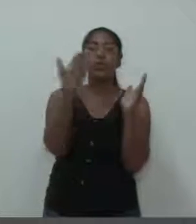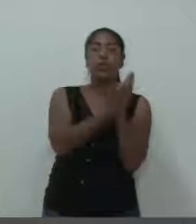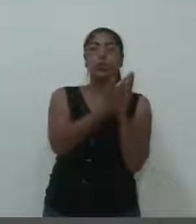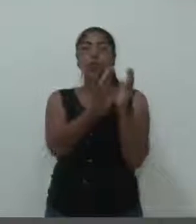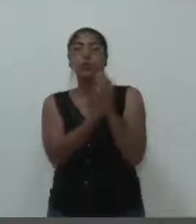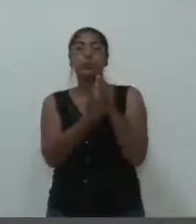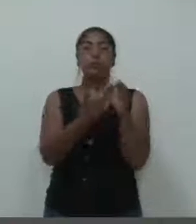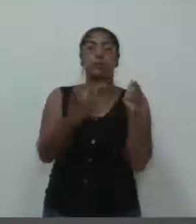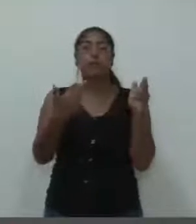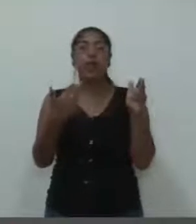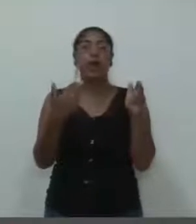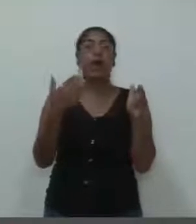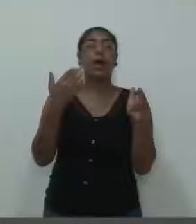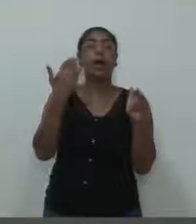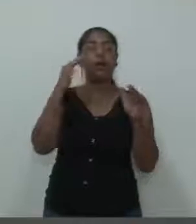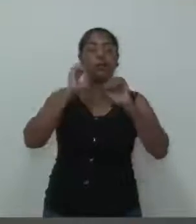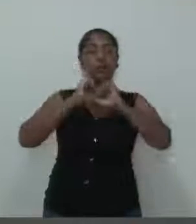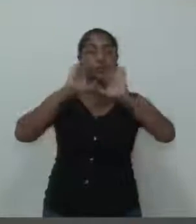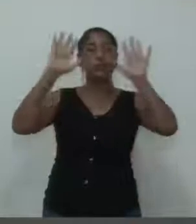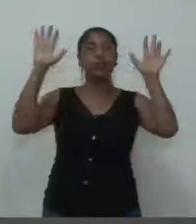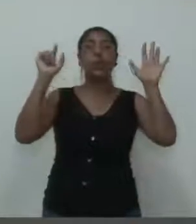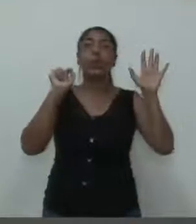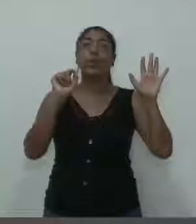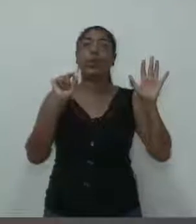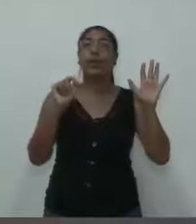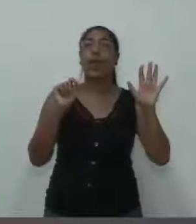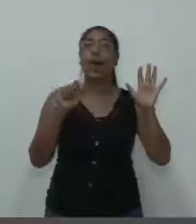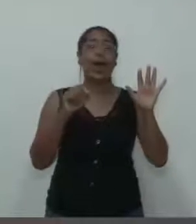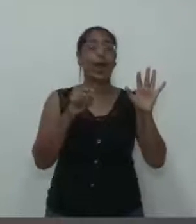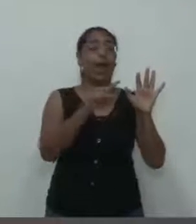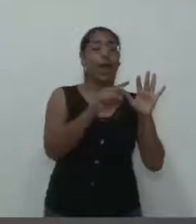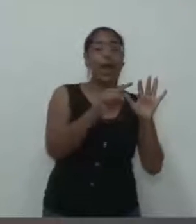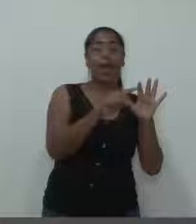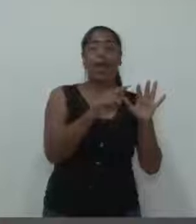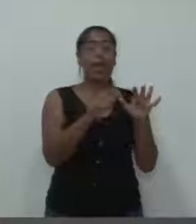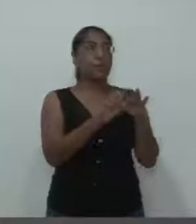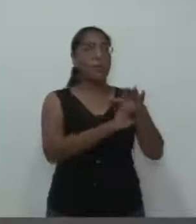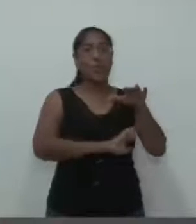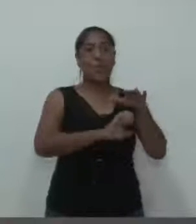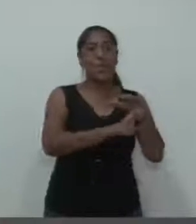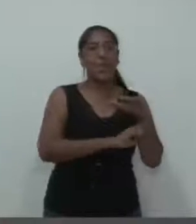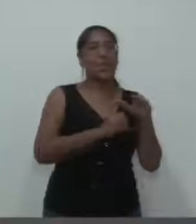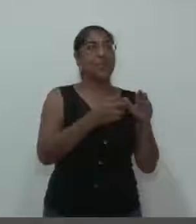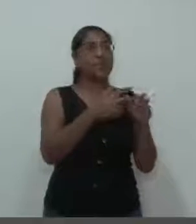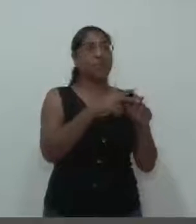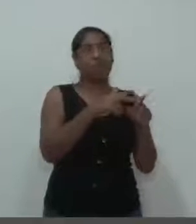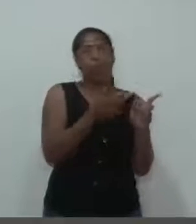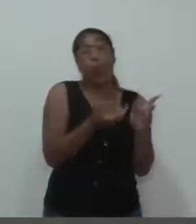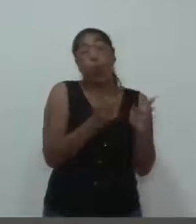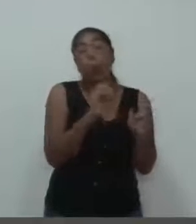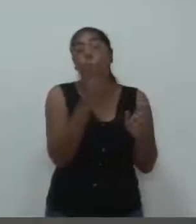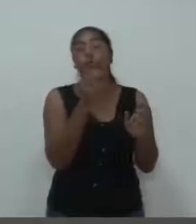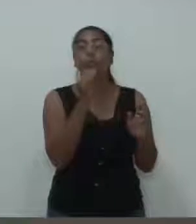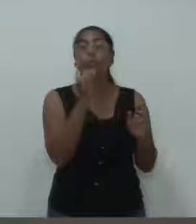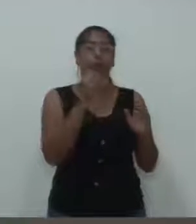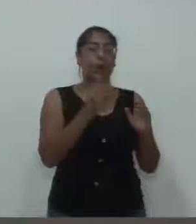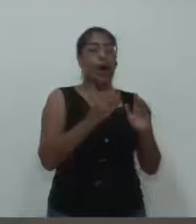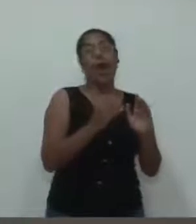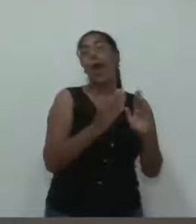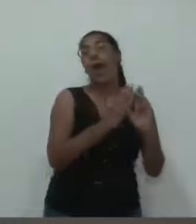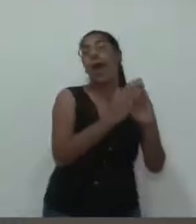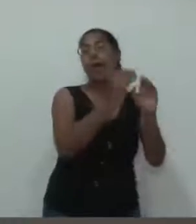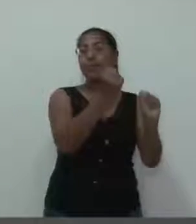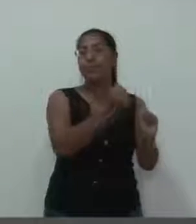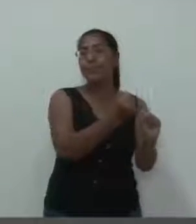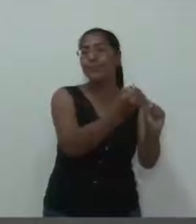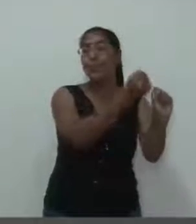grande estrutura dizendo que não precisa de novos empreendimentos. Se a gente só pensar nos terrenos que estão desocupados, já